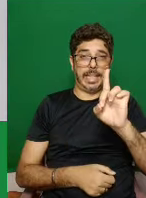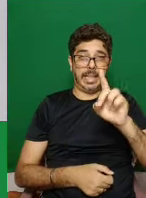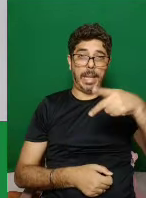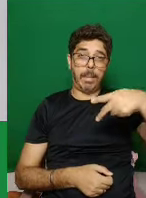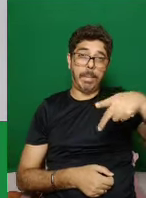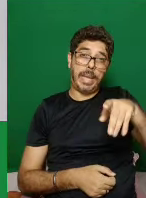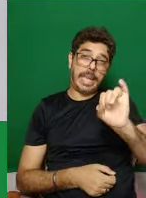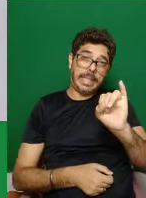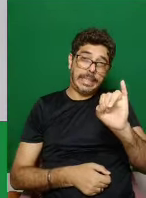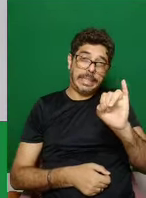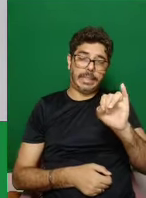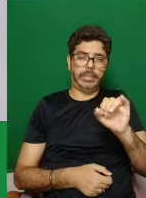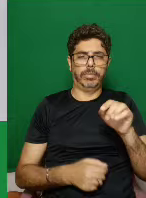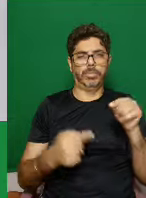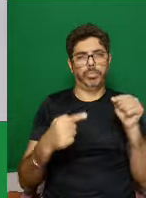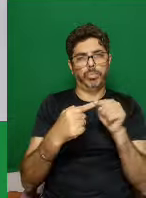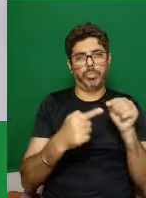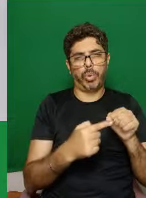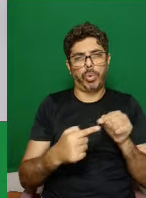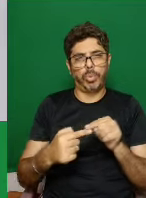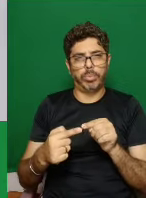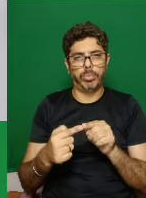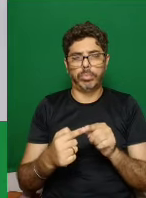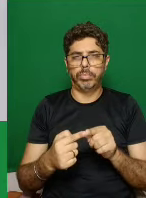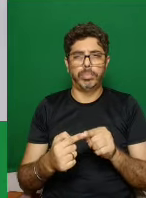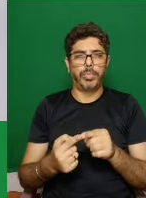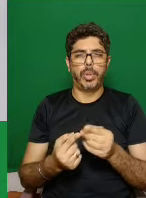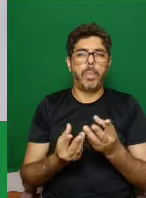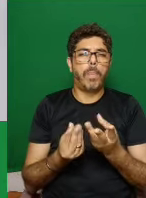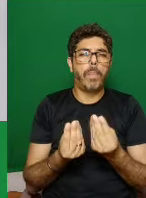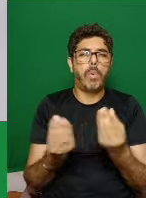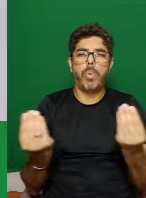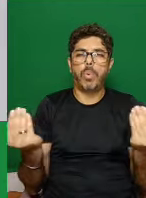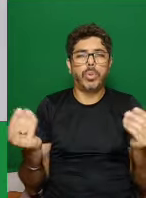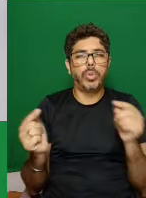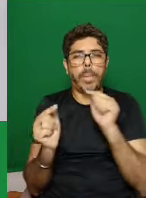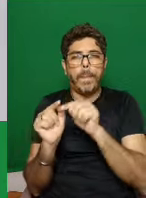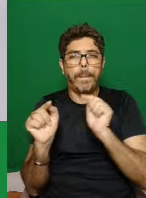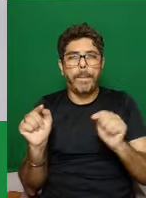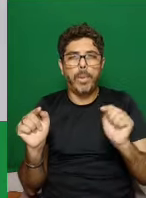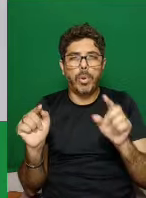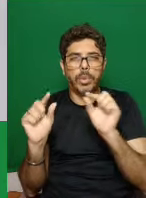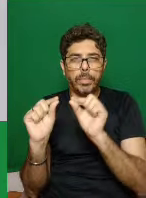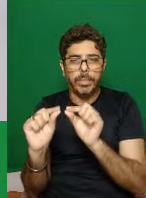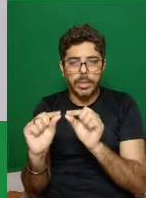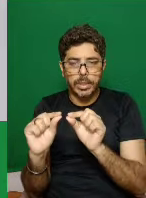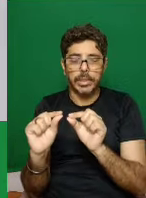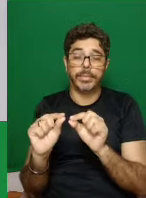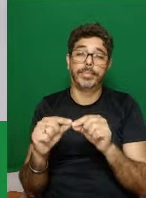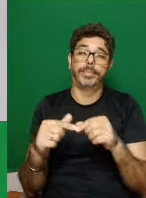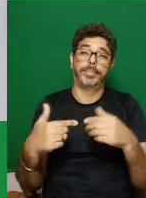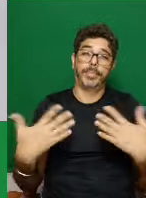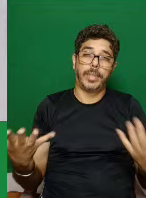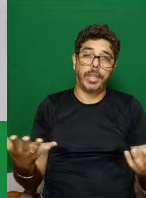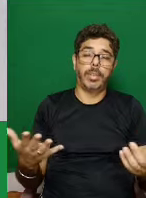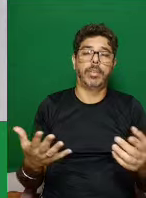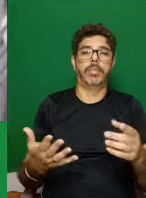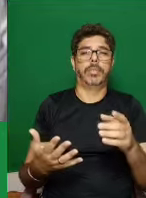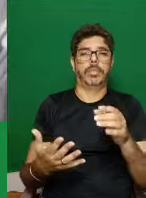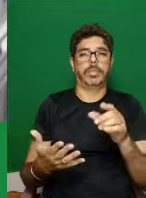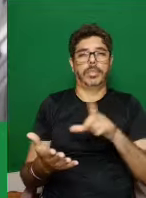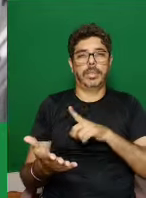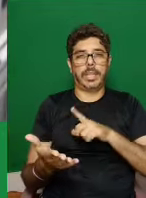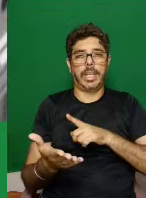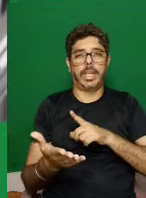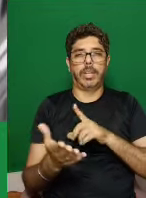geralmente especificada em pontos por polegada em cada direção linear, vai consistir em um grande número de pontos muito pequenos. É com